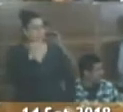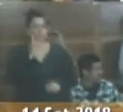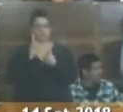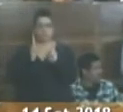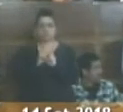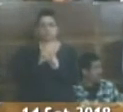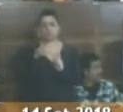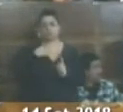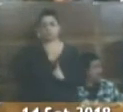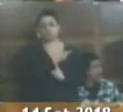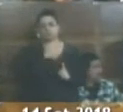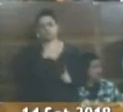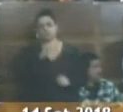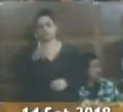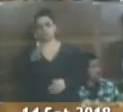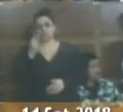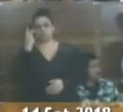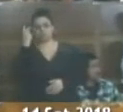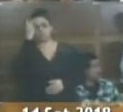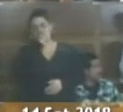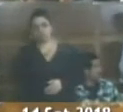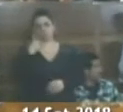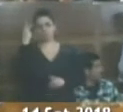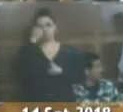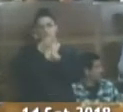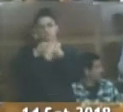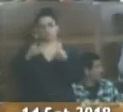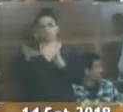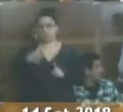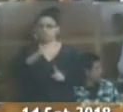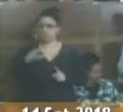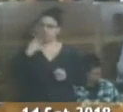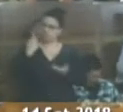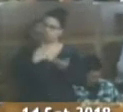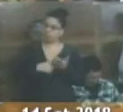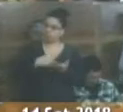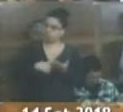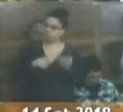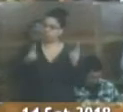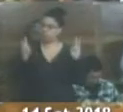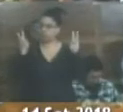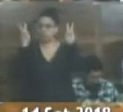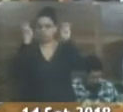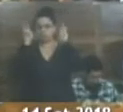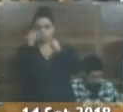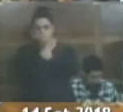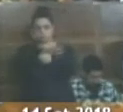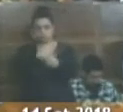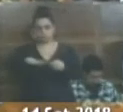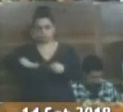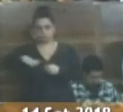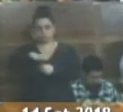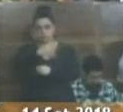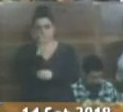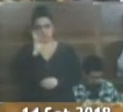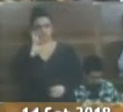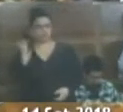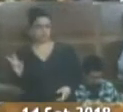aqui há mais ou menos 2 horas e meia e tratando de assuntos da Bahia. E vejam